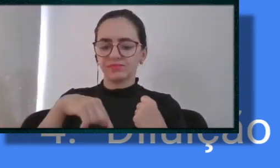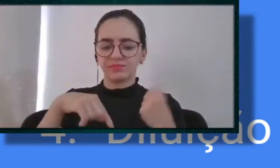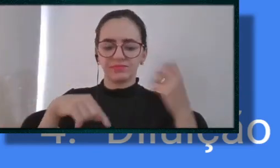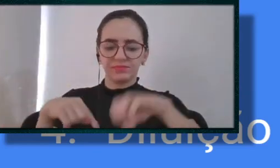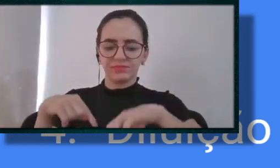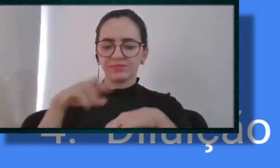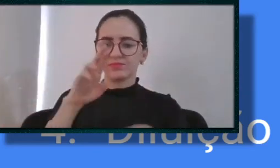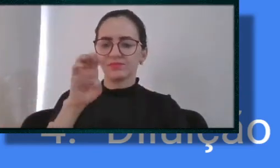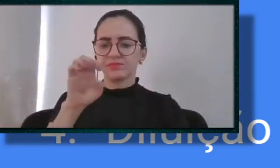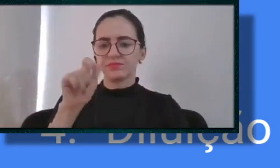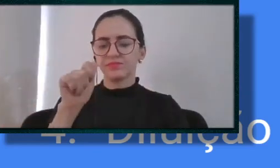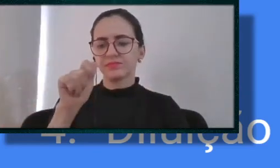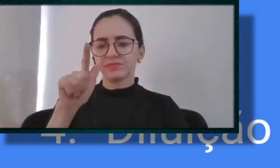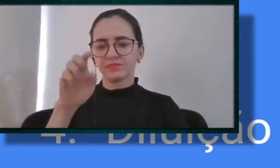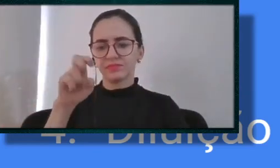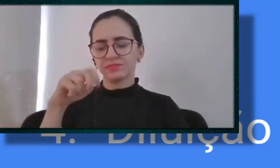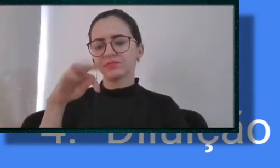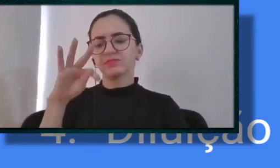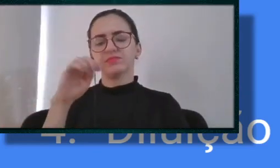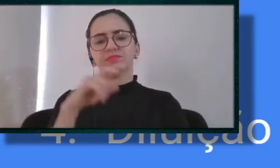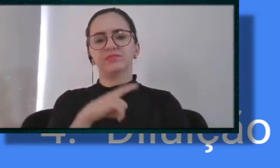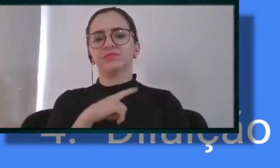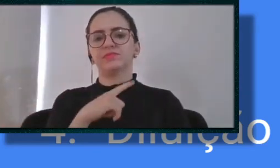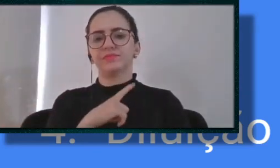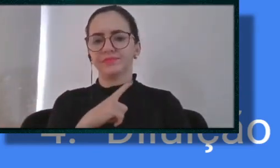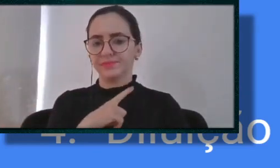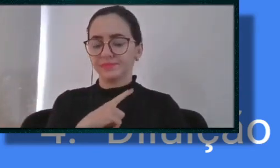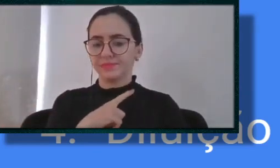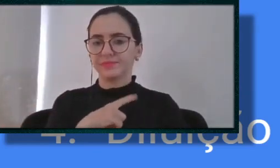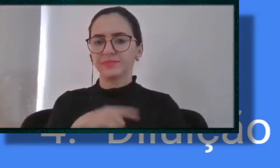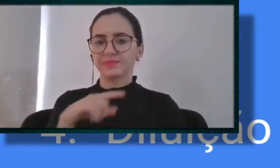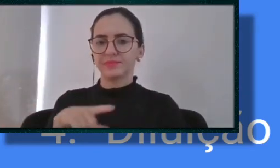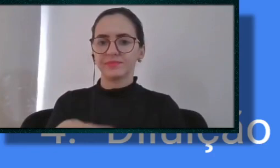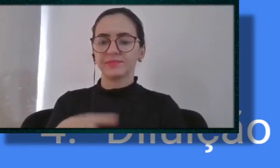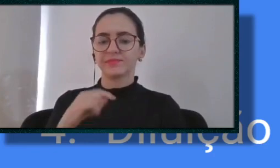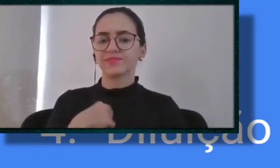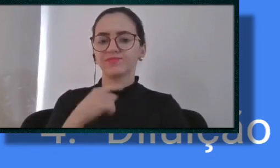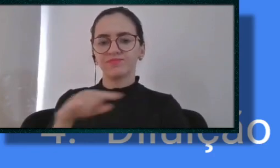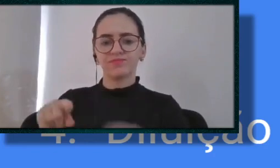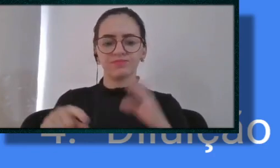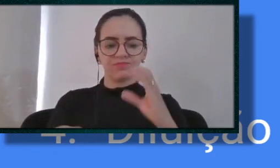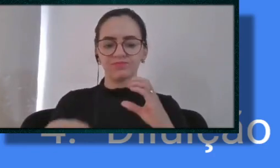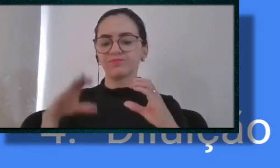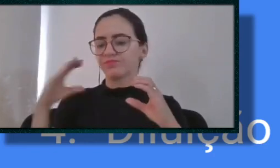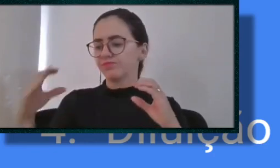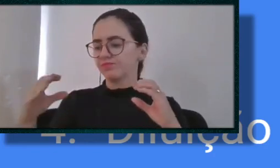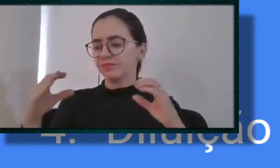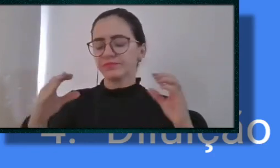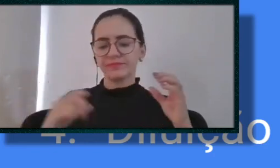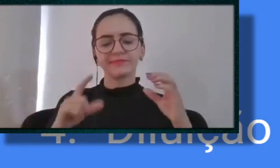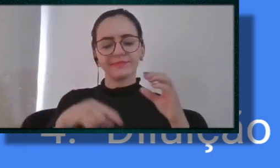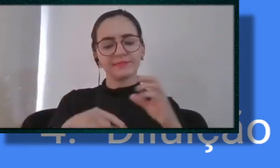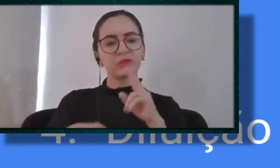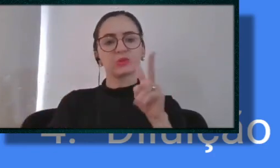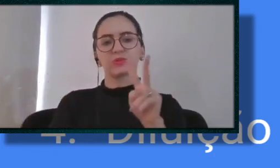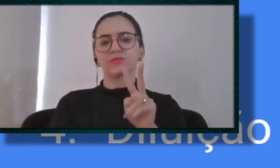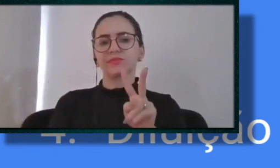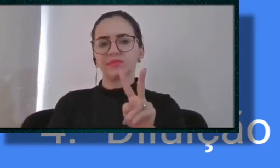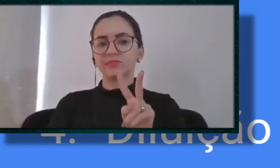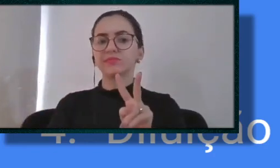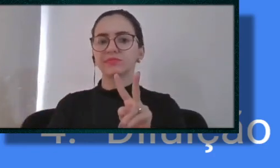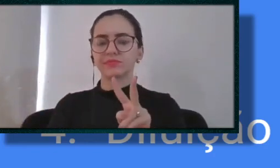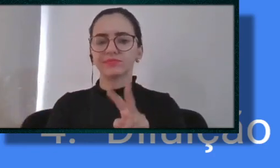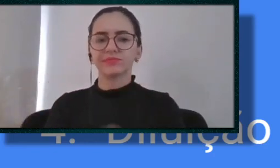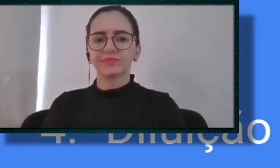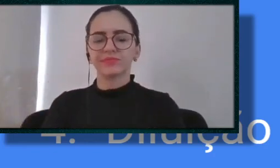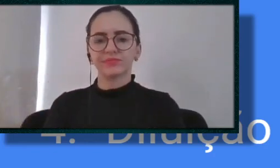substâncias diferentes. Qual é o fator importante em saber nesse tipo de questão? é entender como